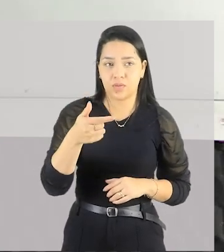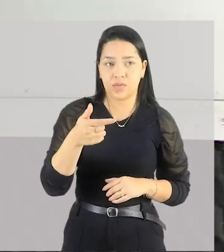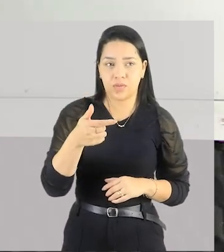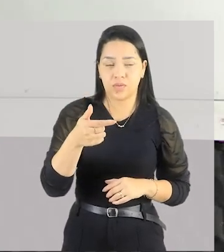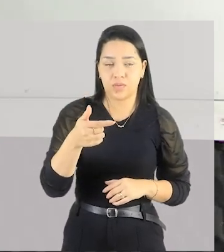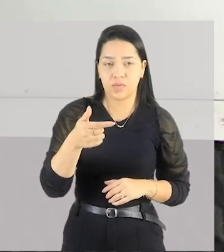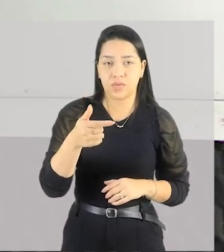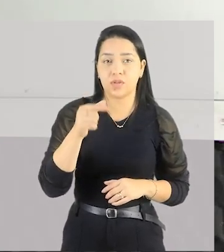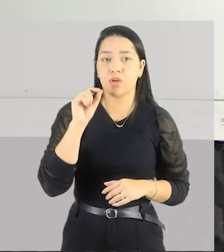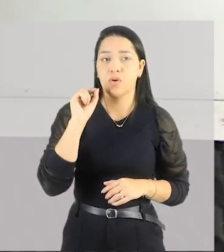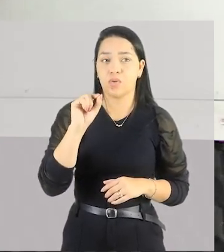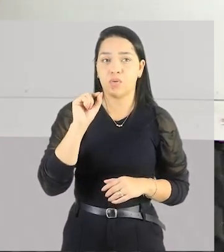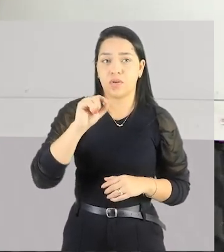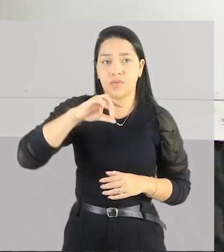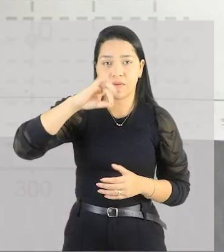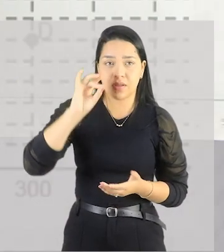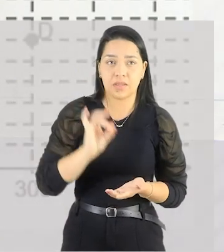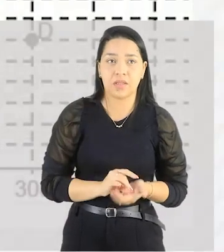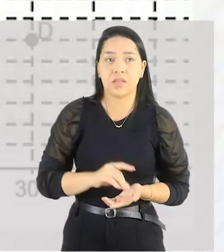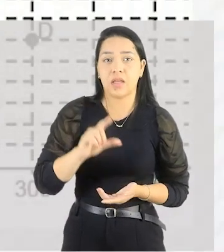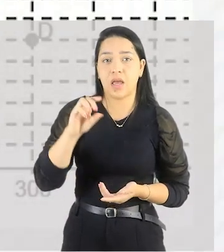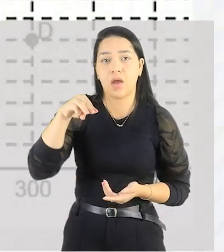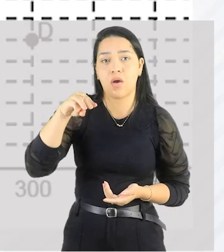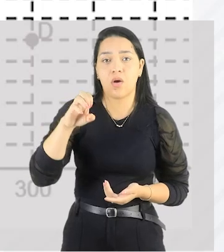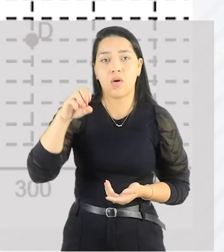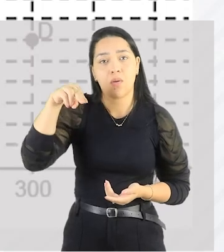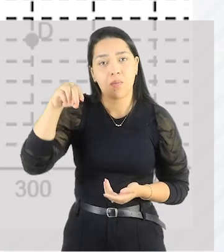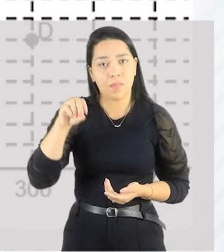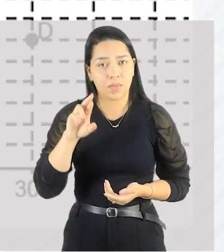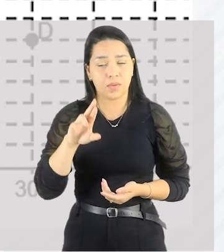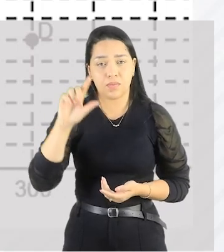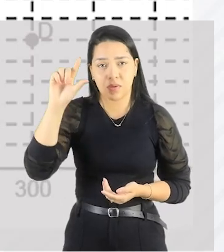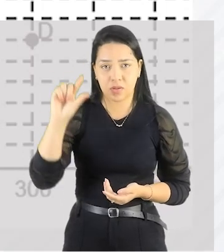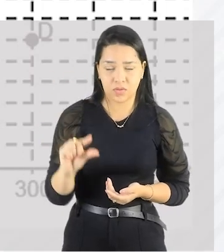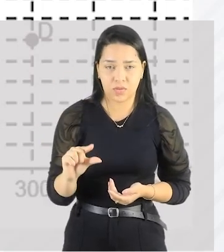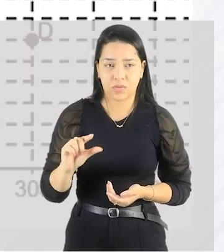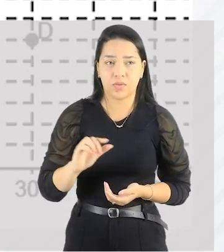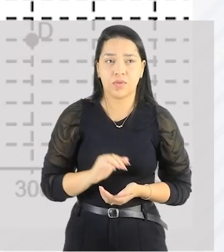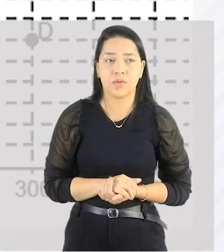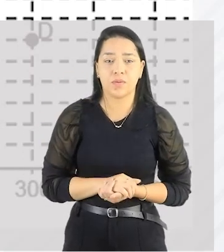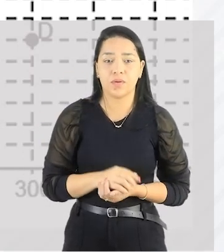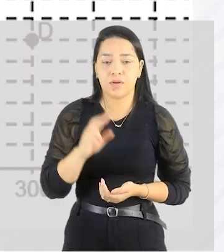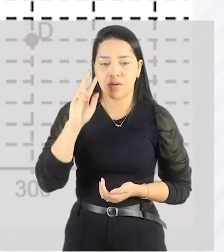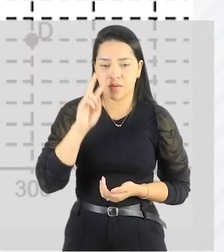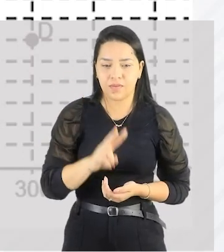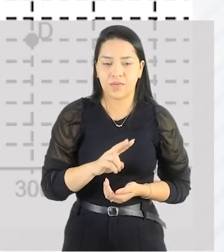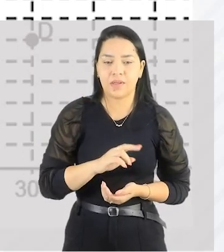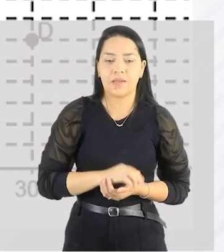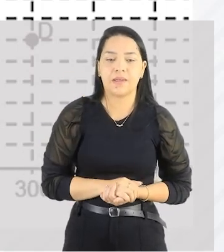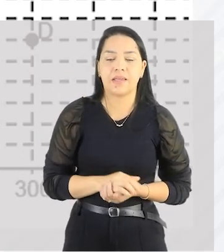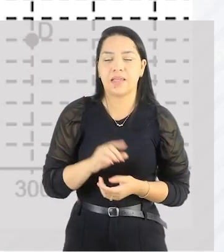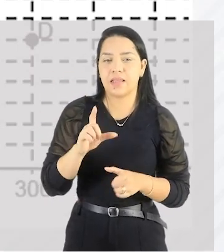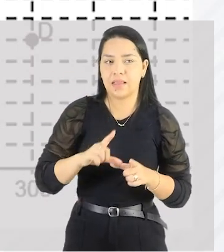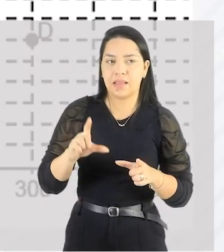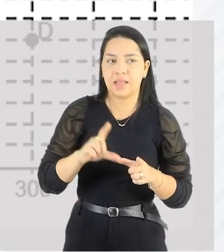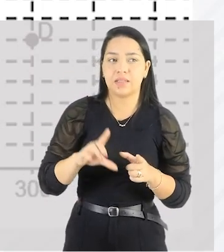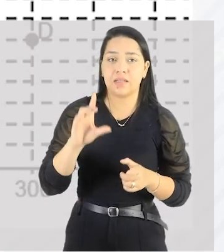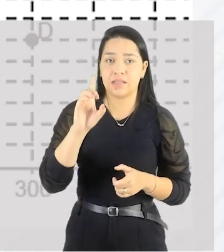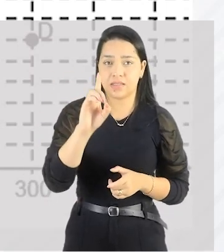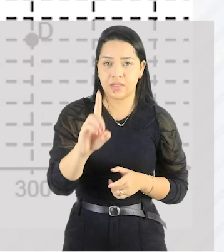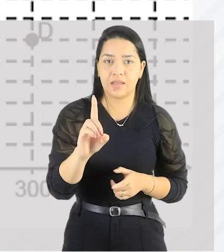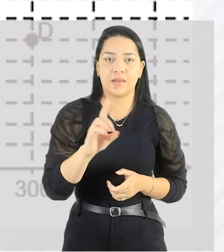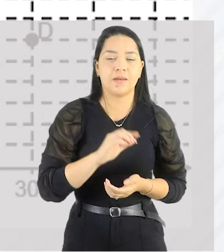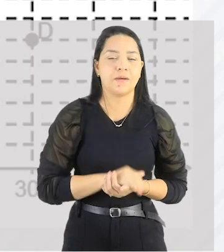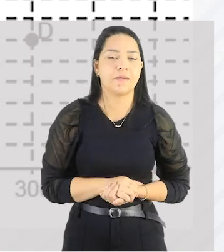0,2, que realmente é o menor, beleza? Então, bora lá, confirmando, letra D.